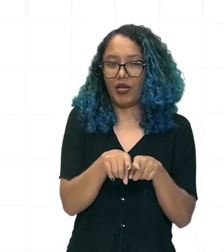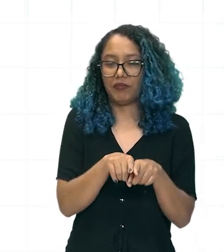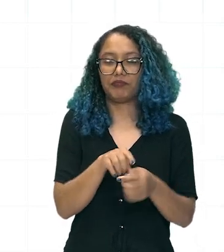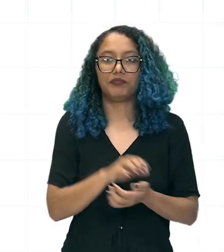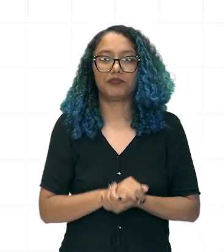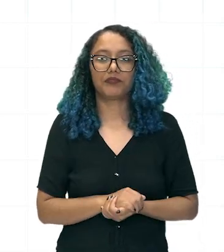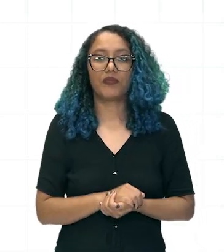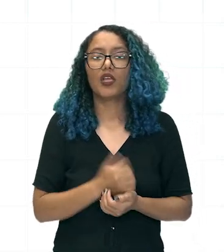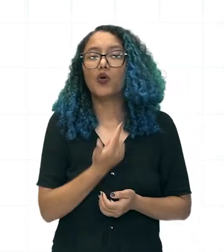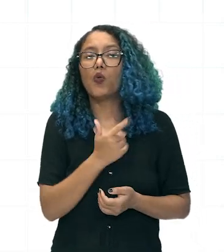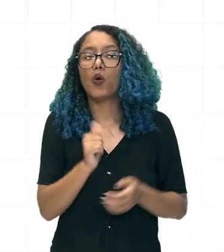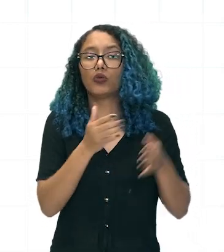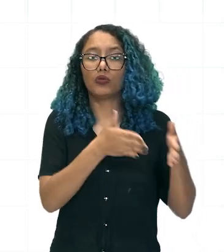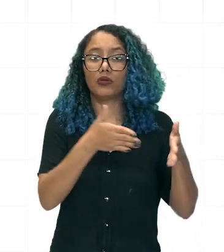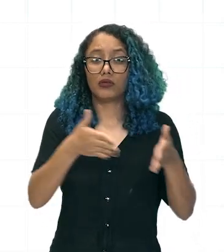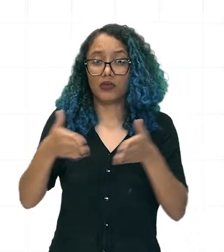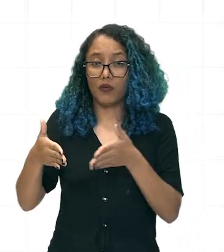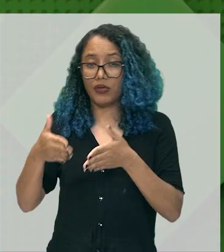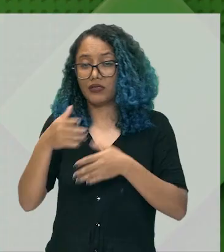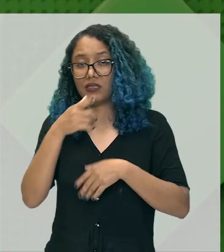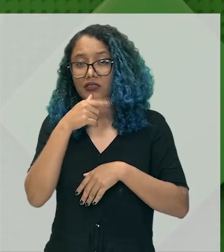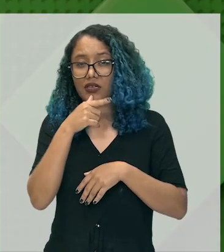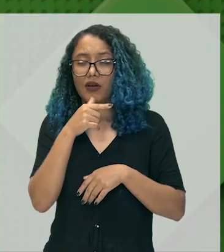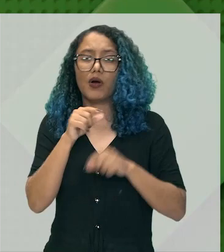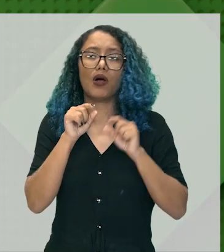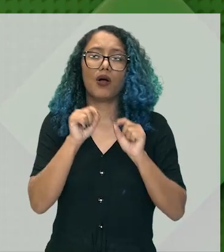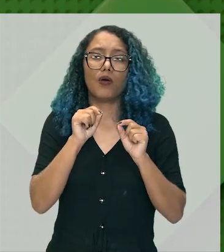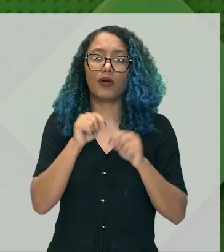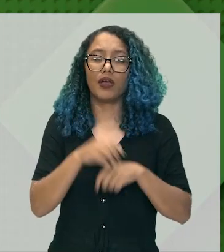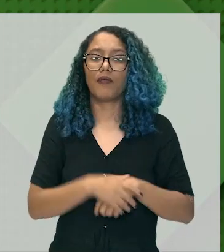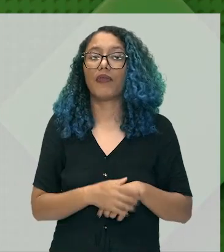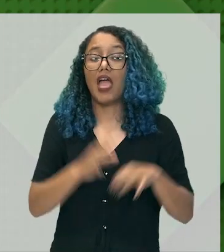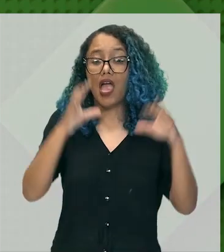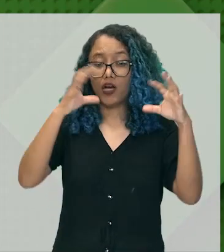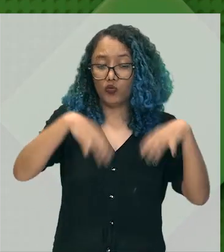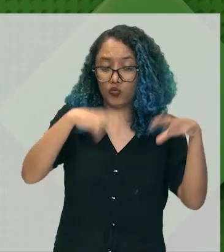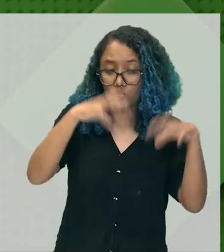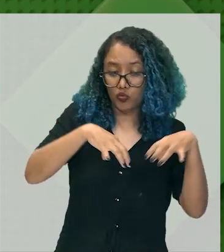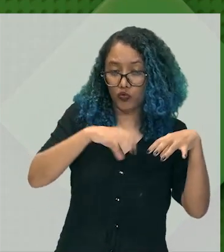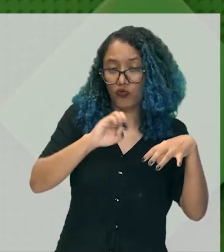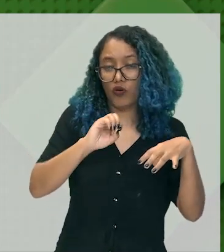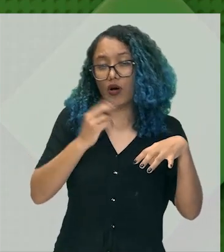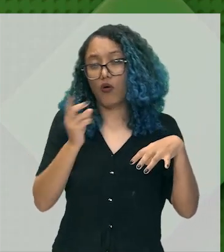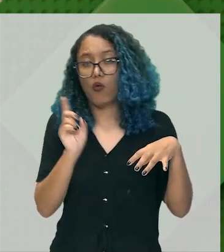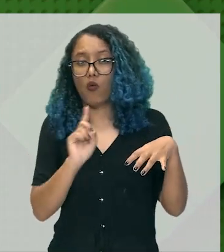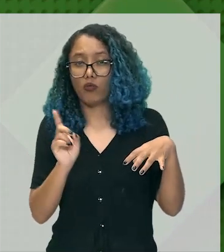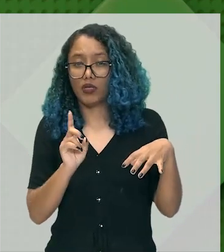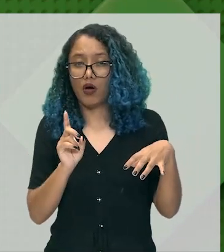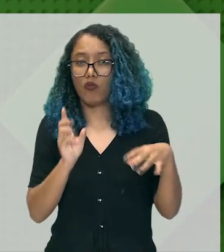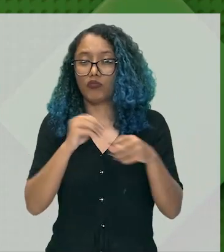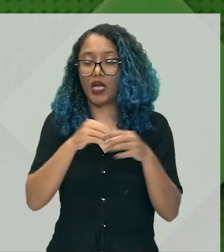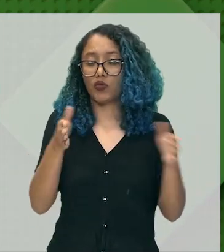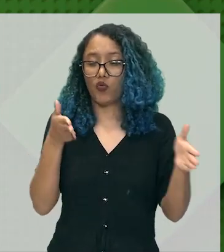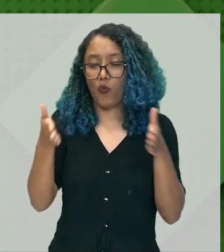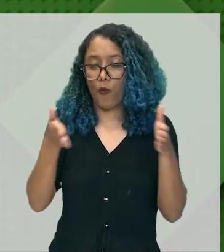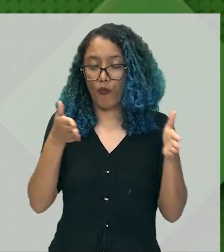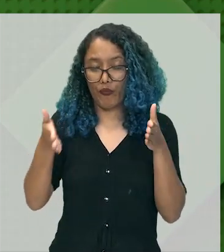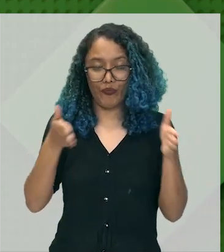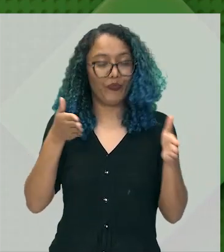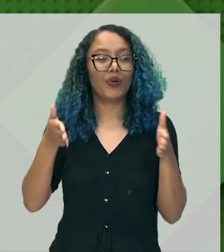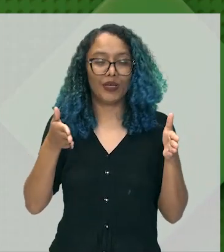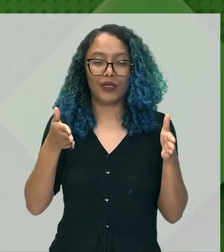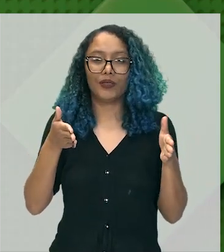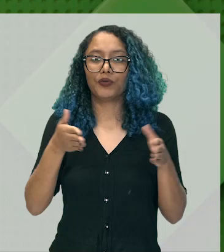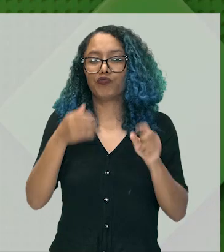hidrológico, que são as atividades aí de presença ou ausência de chuva ao longo de um período do tempo,